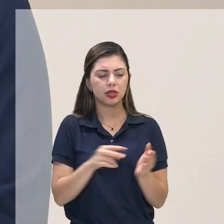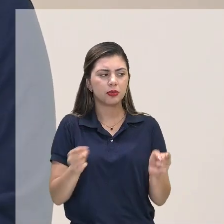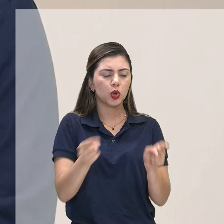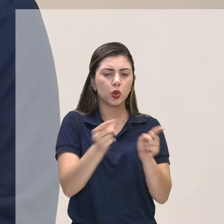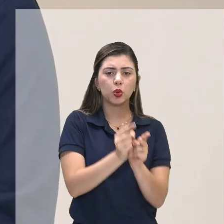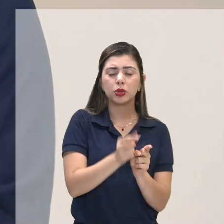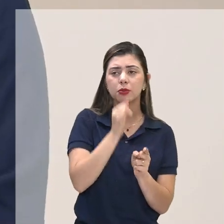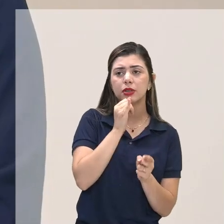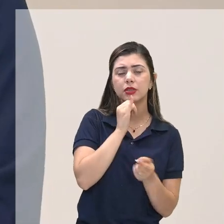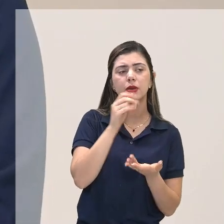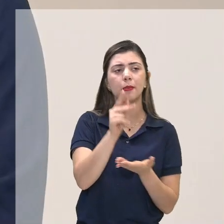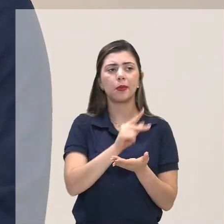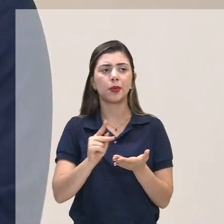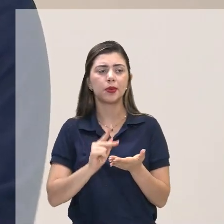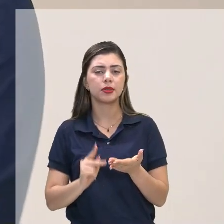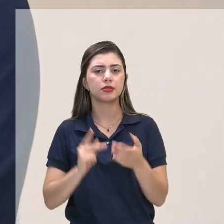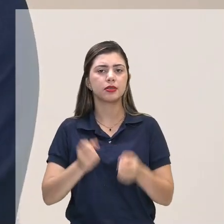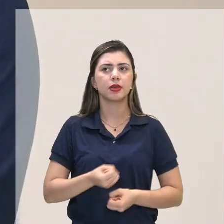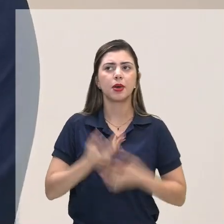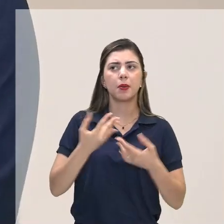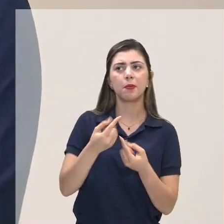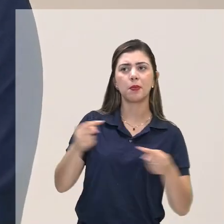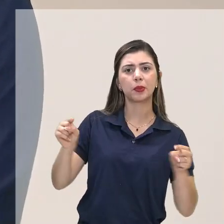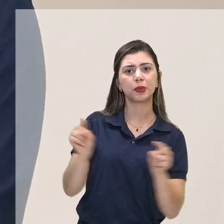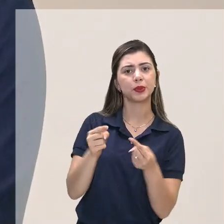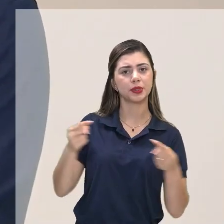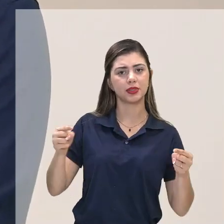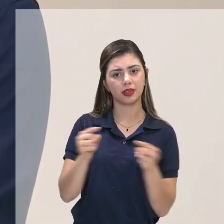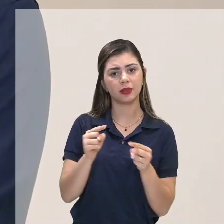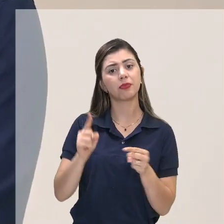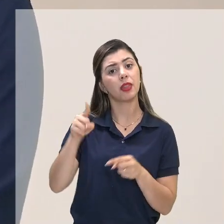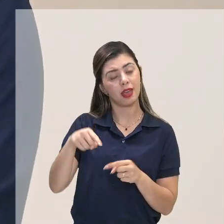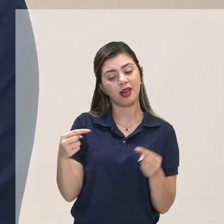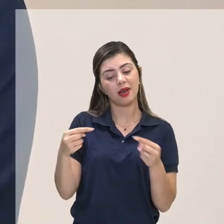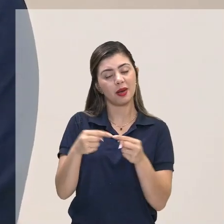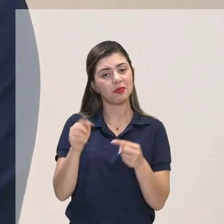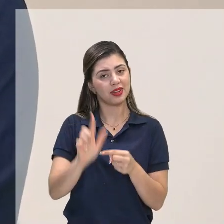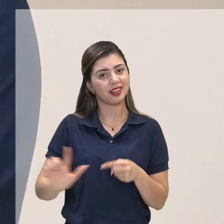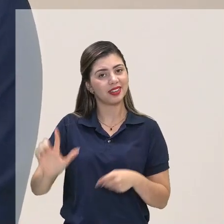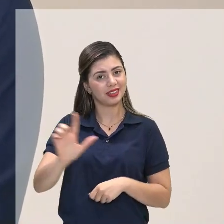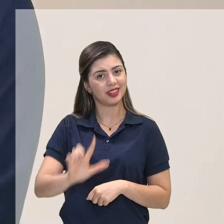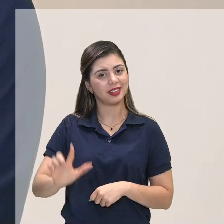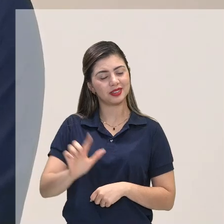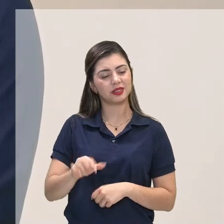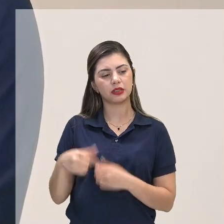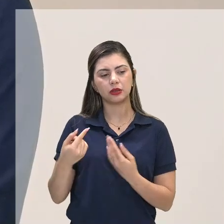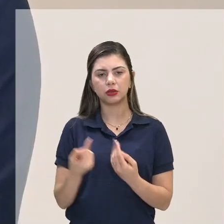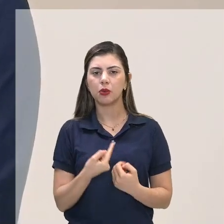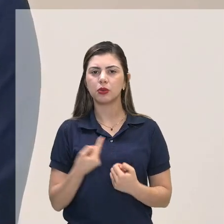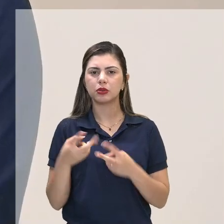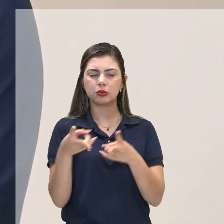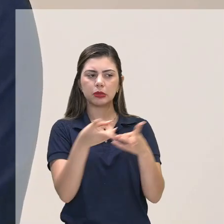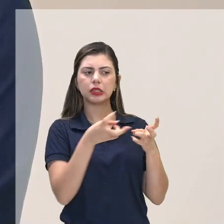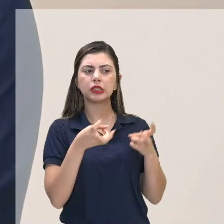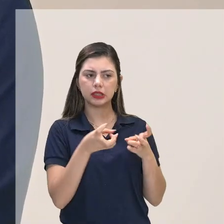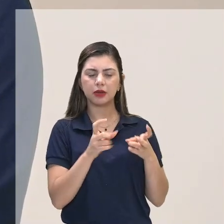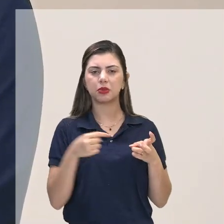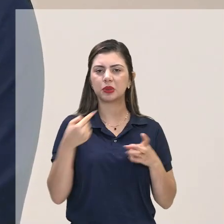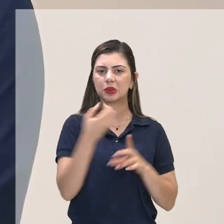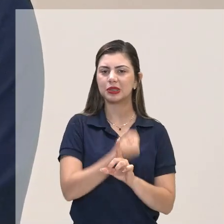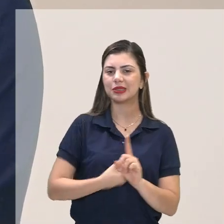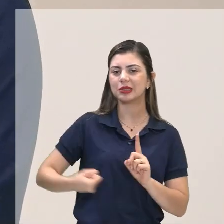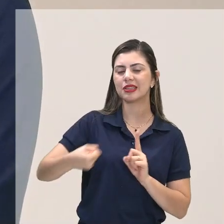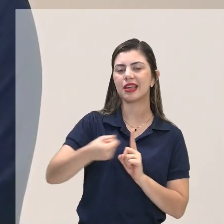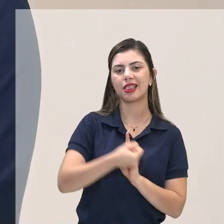como poesias, como músicas, Sim. também são literatura e que nos ajudam a perceber o quanto que a nossa sociedade